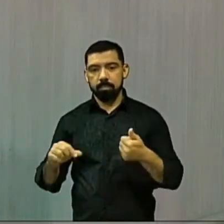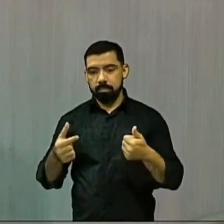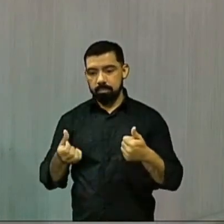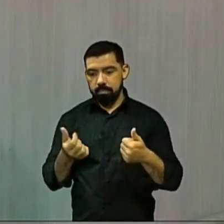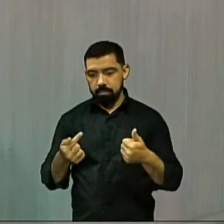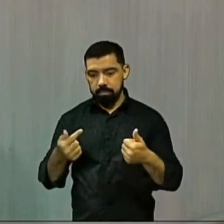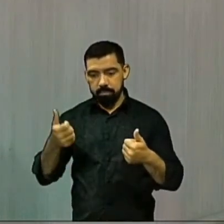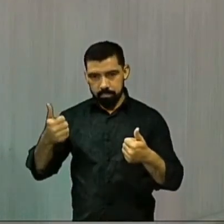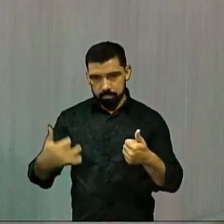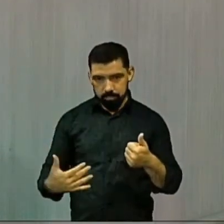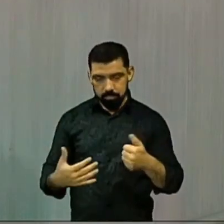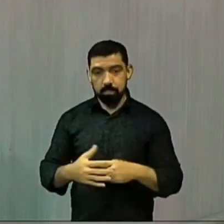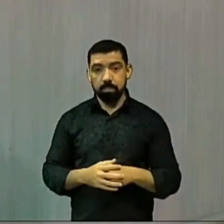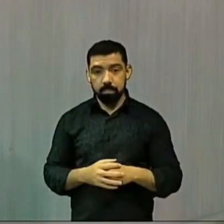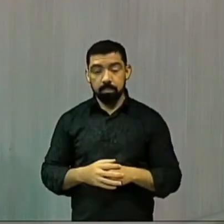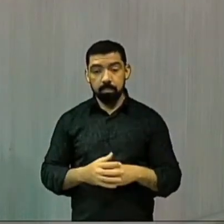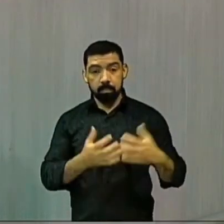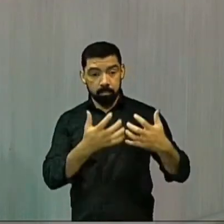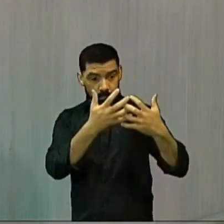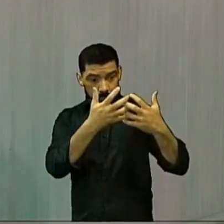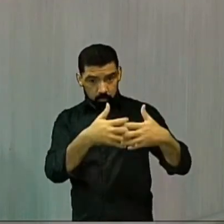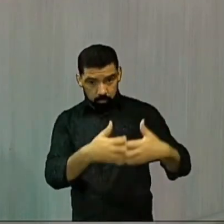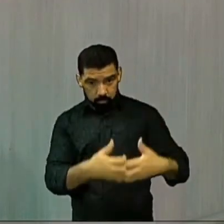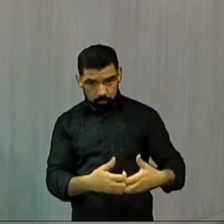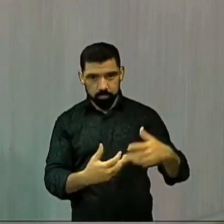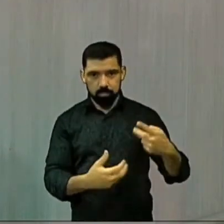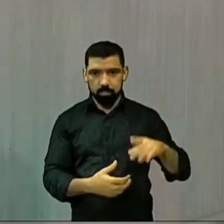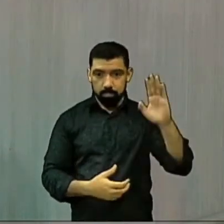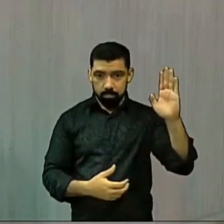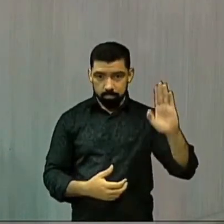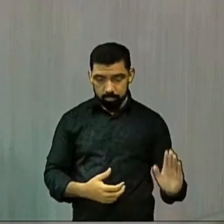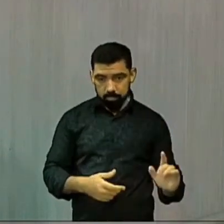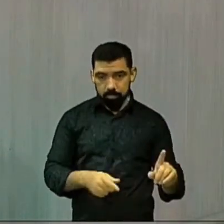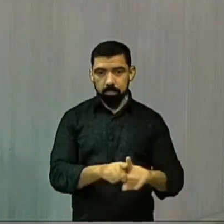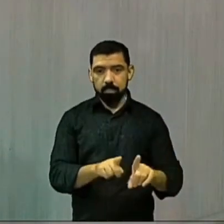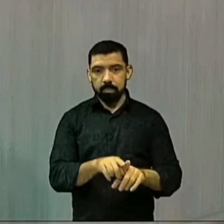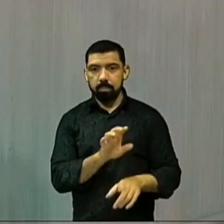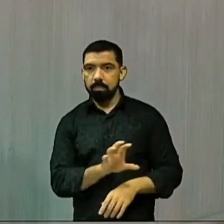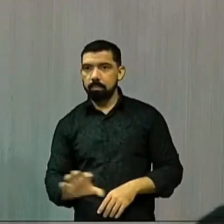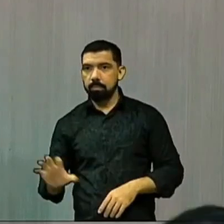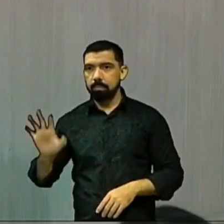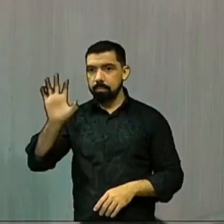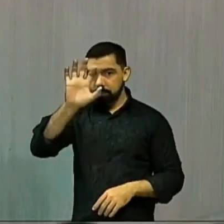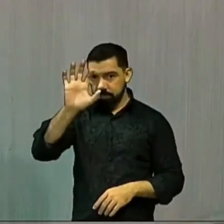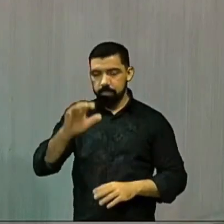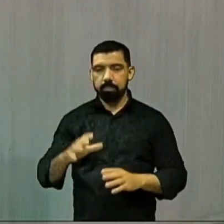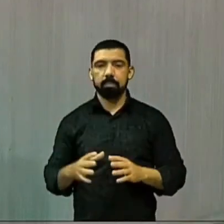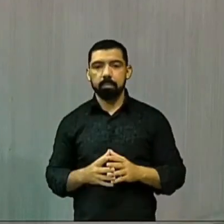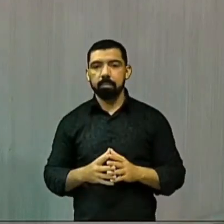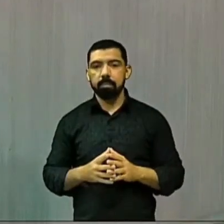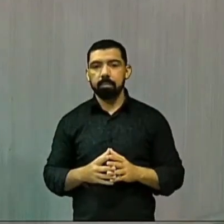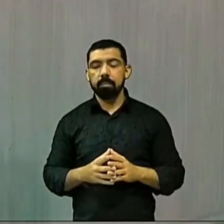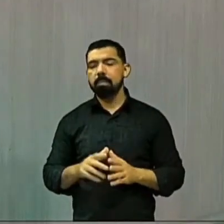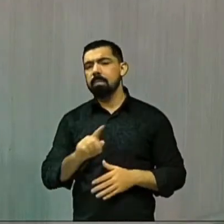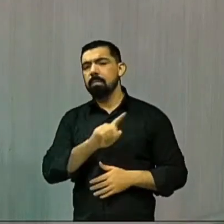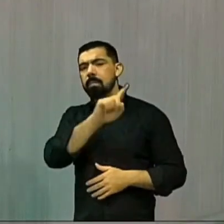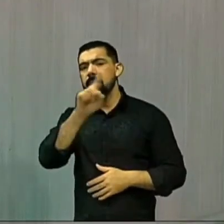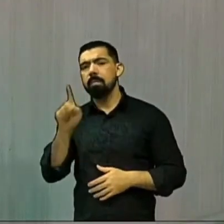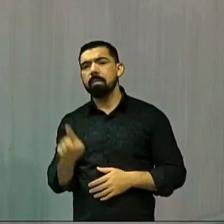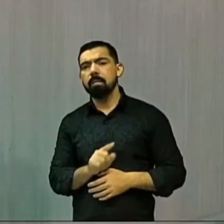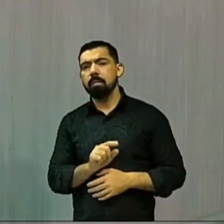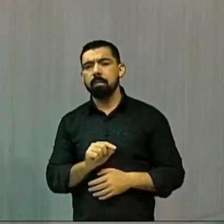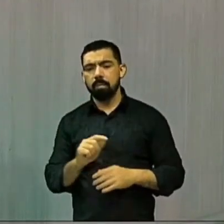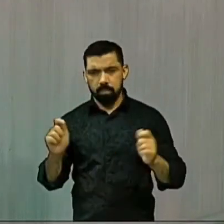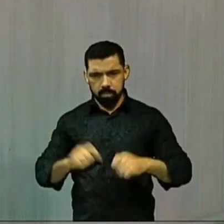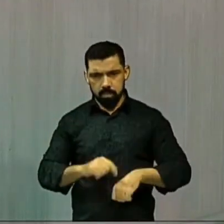67 diz: as executivas nacional e regionais são competentes para